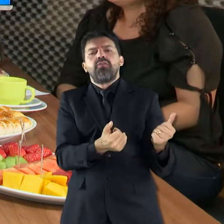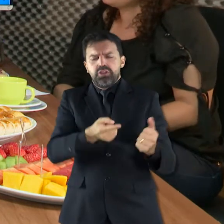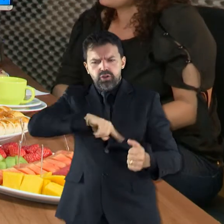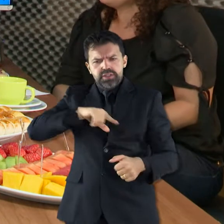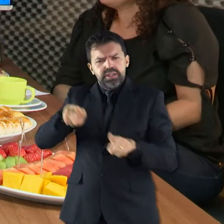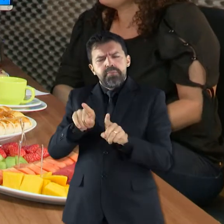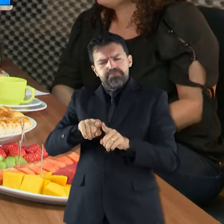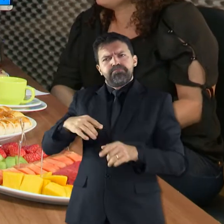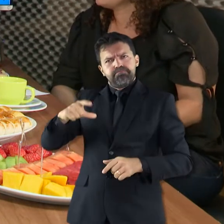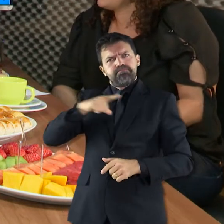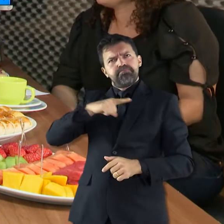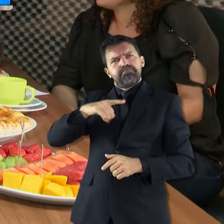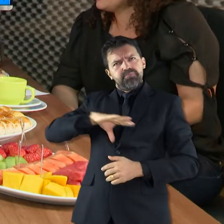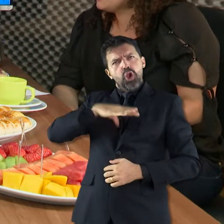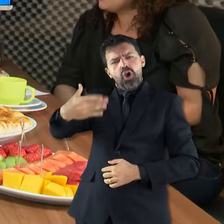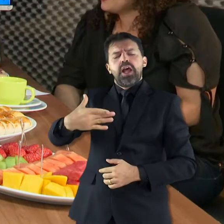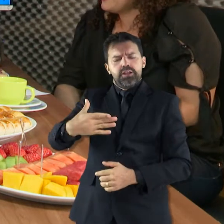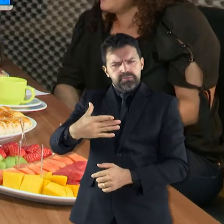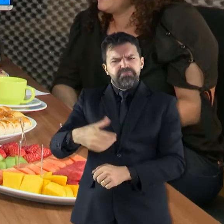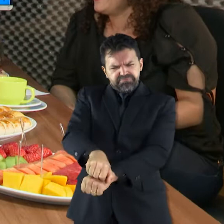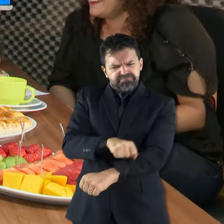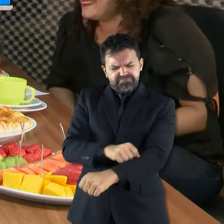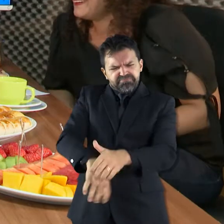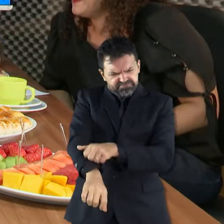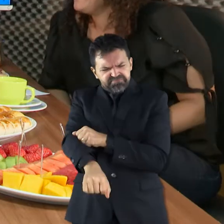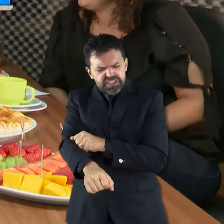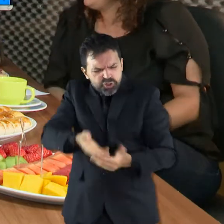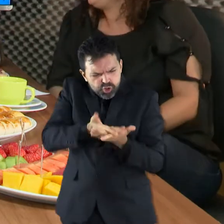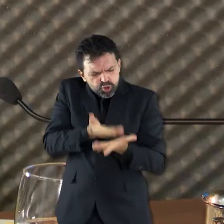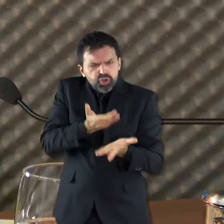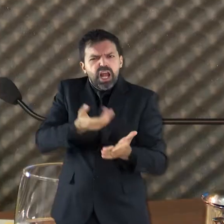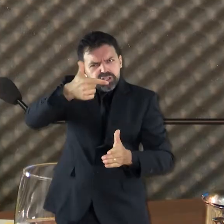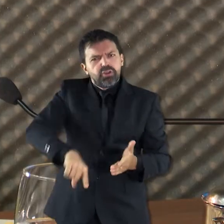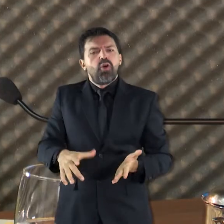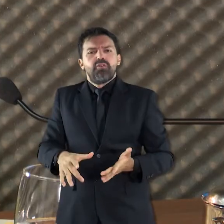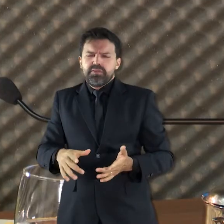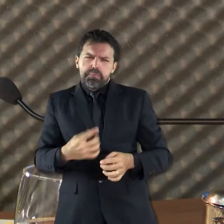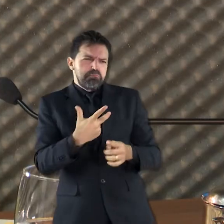gente cria coragem de novo, começa a estudar, arregaça as mangas de novo, né? Tô bem enferrujado, mas...